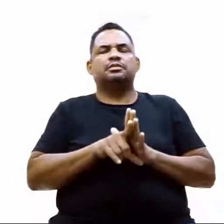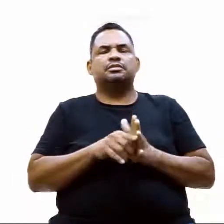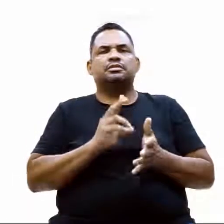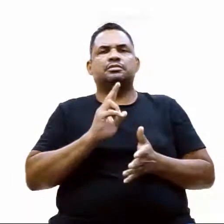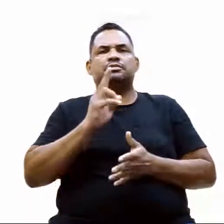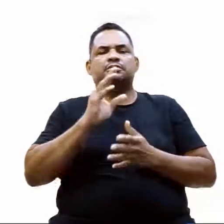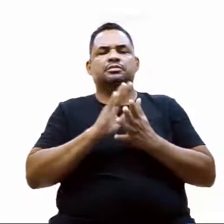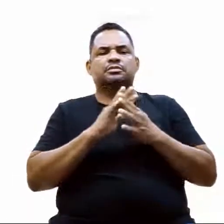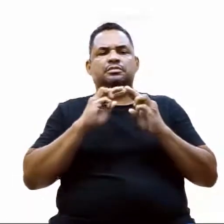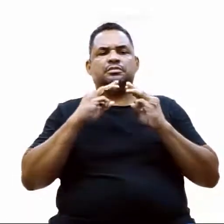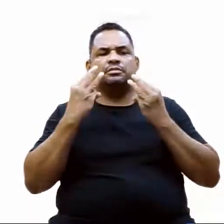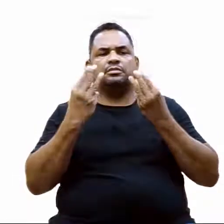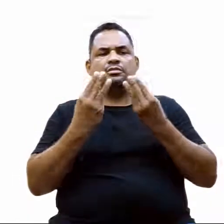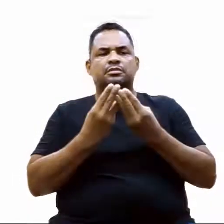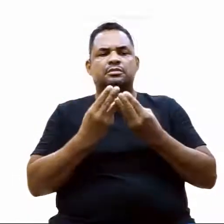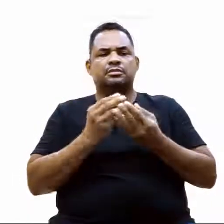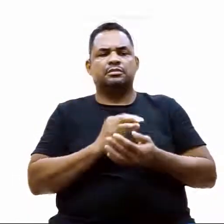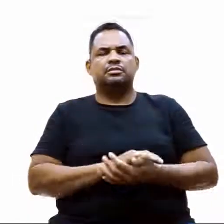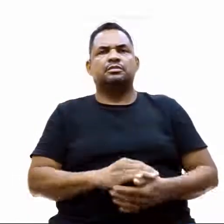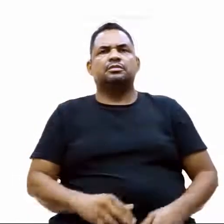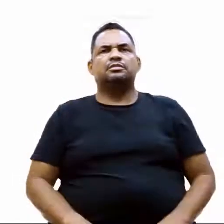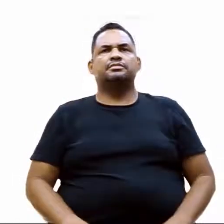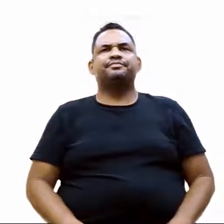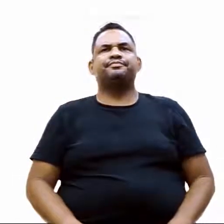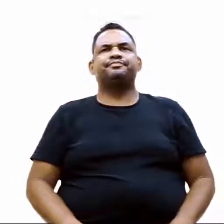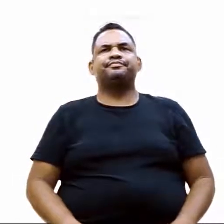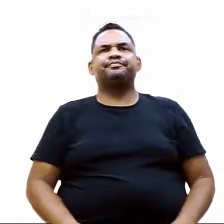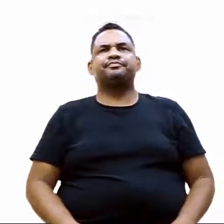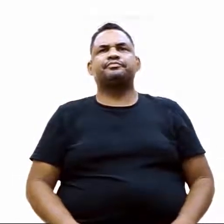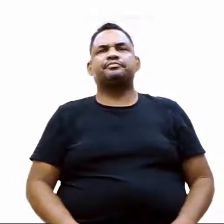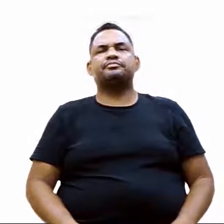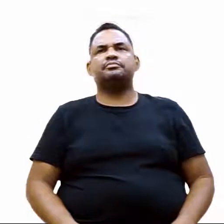estou falando da lei de Lavoisier.